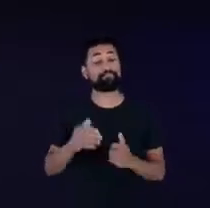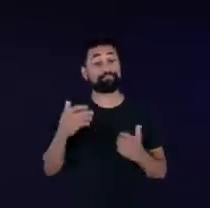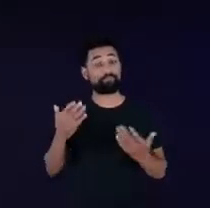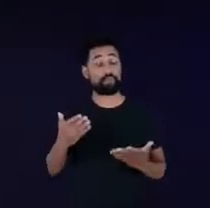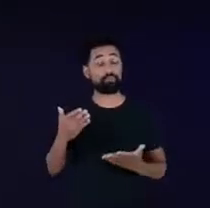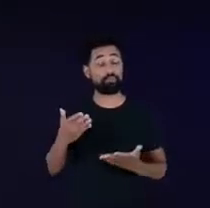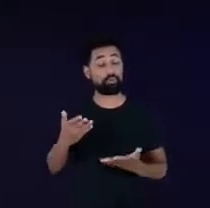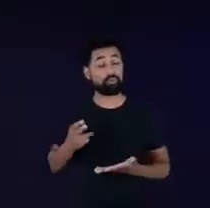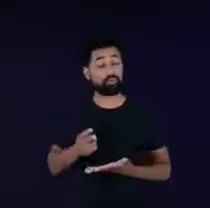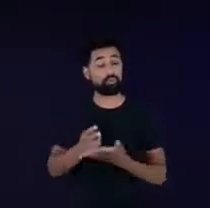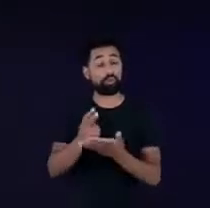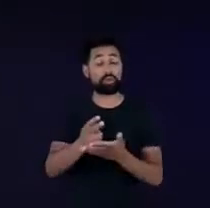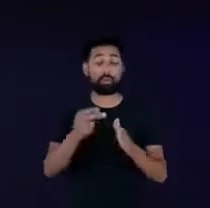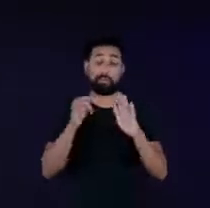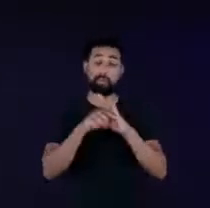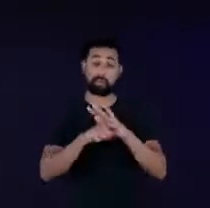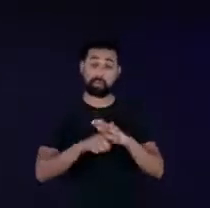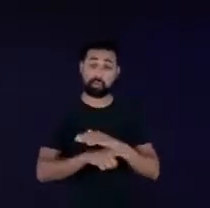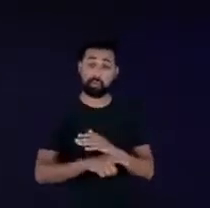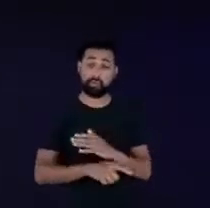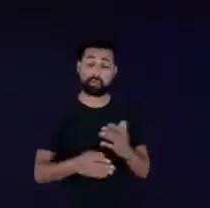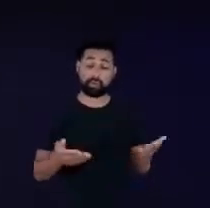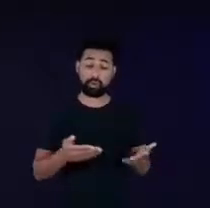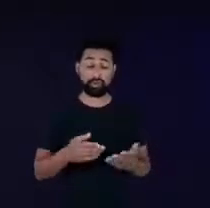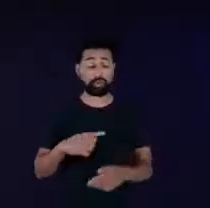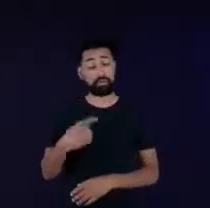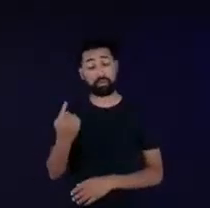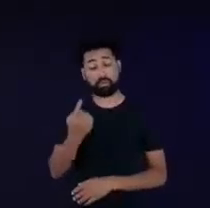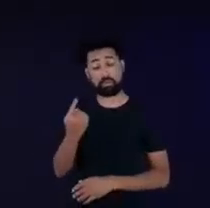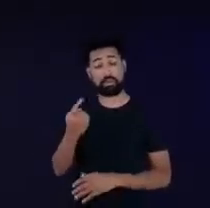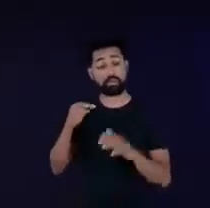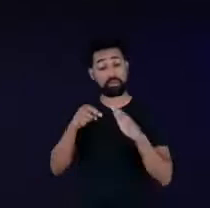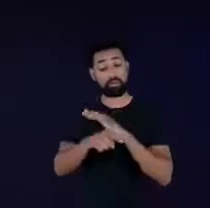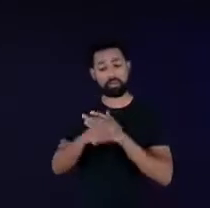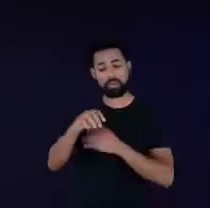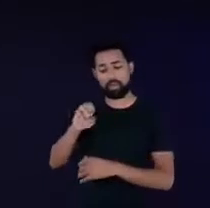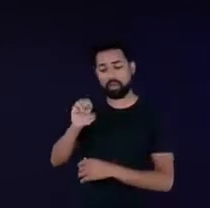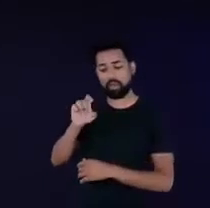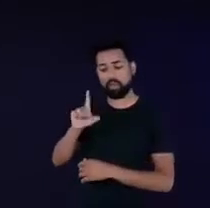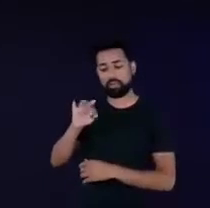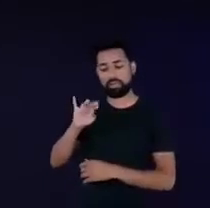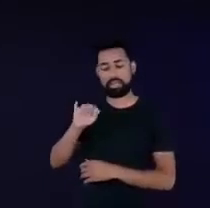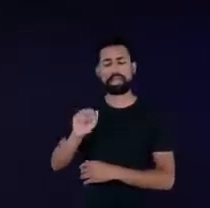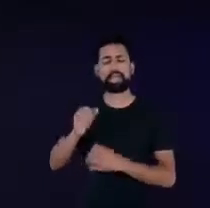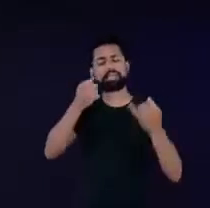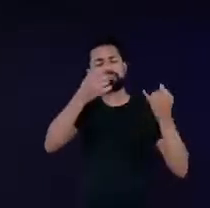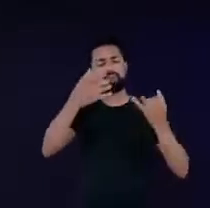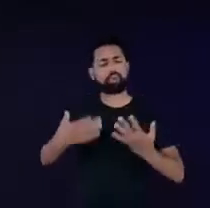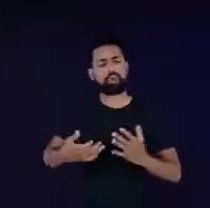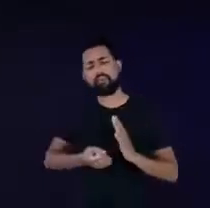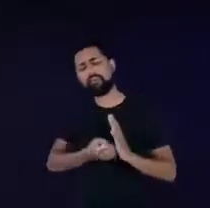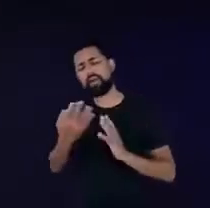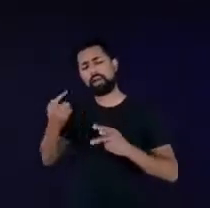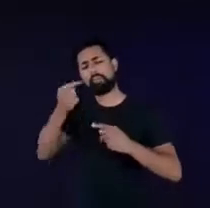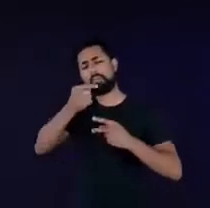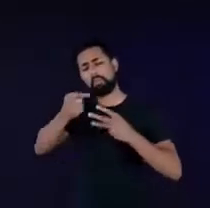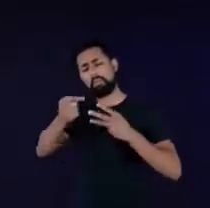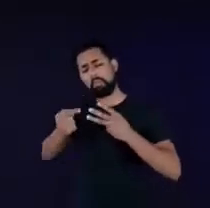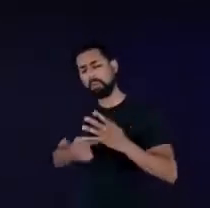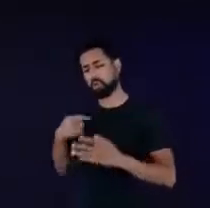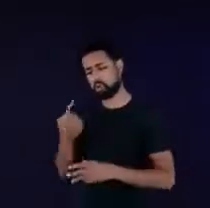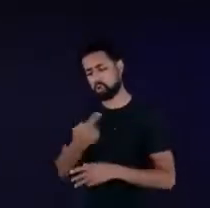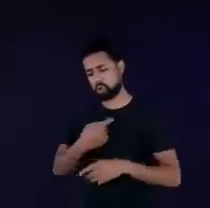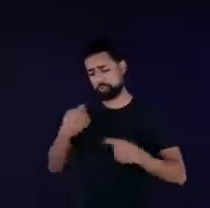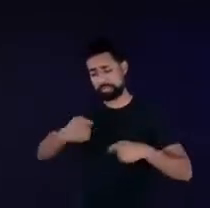para as perguntas agora, tem uma primeira aqui para a Elbia. A Elbia citou vários elementos que a gente precisa avançar no